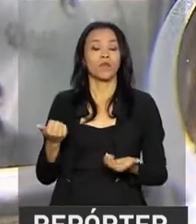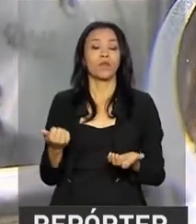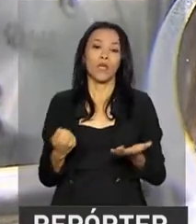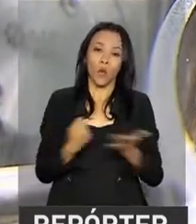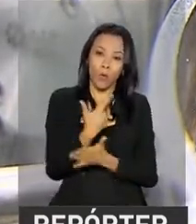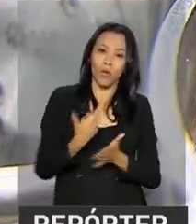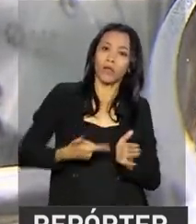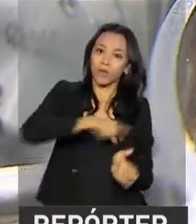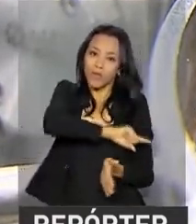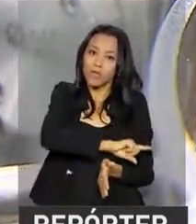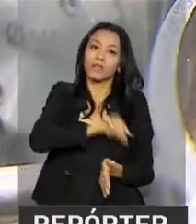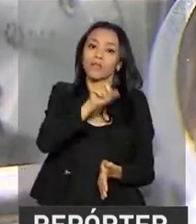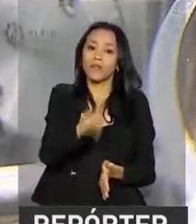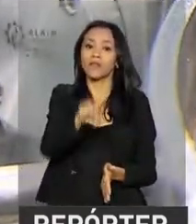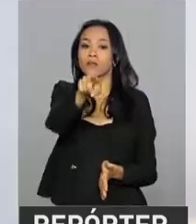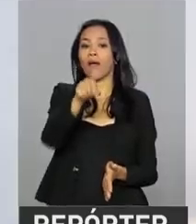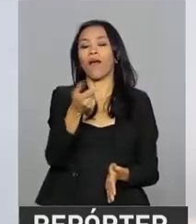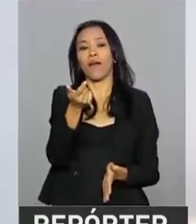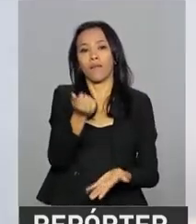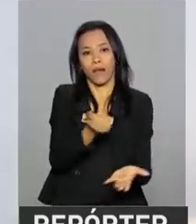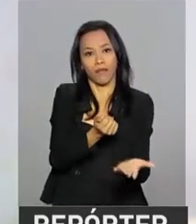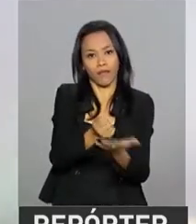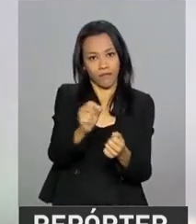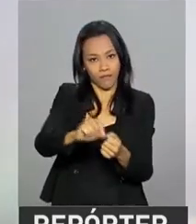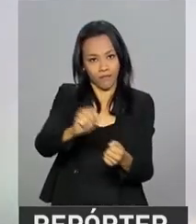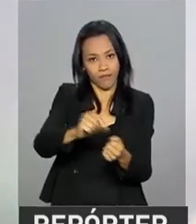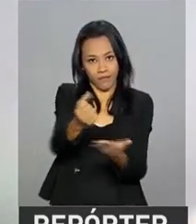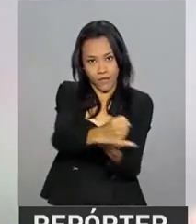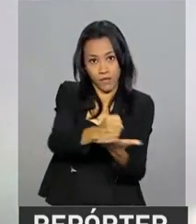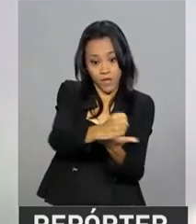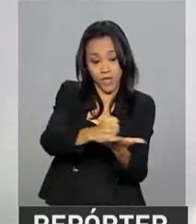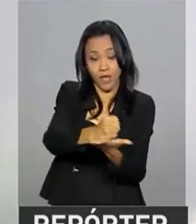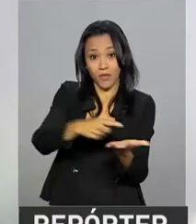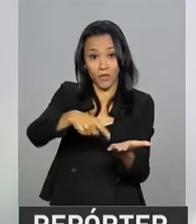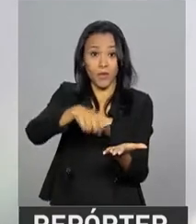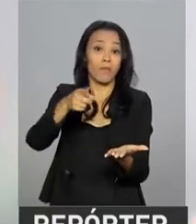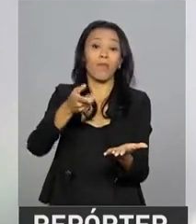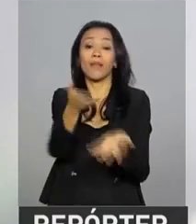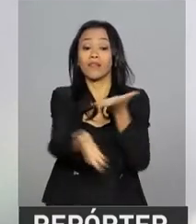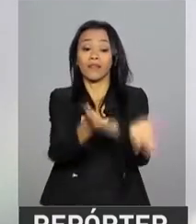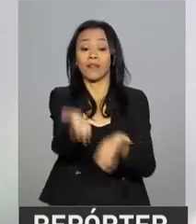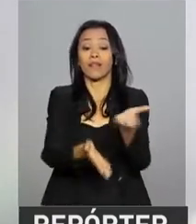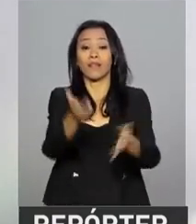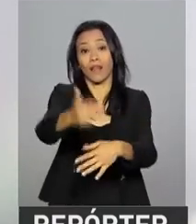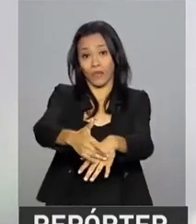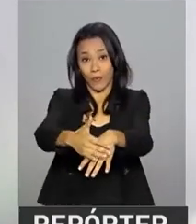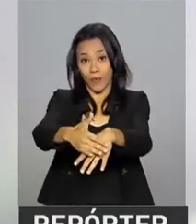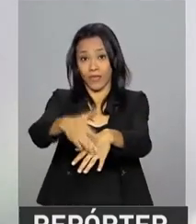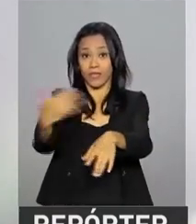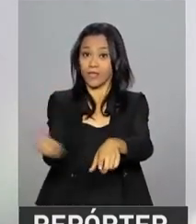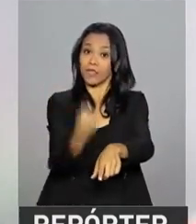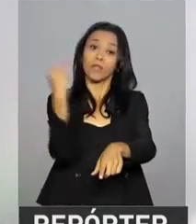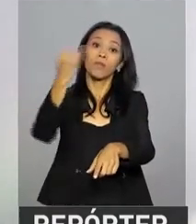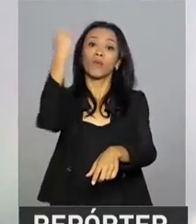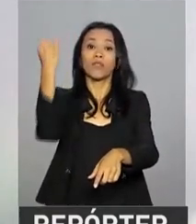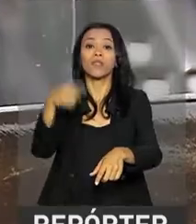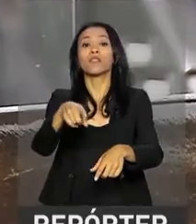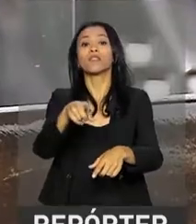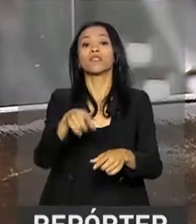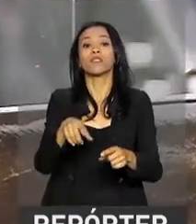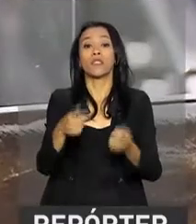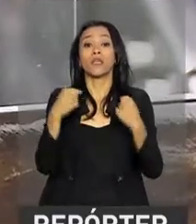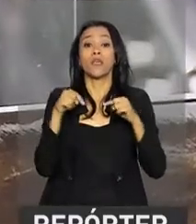são destinados à fabricação de medicamentos essenciais no tratamento de doenças crônicas importados de alto custo